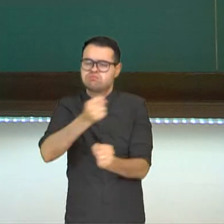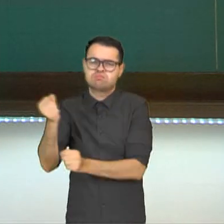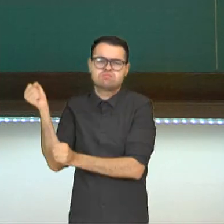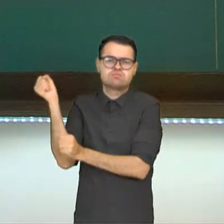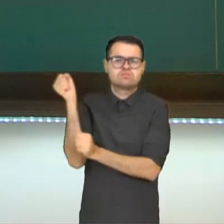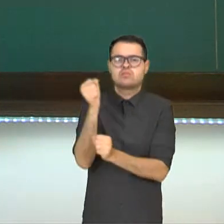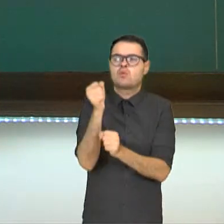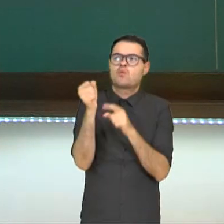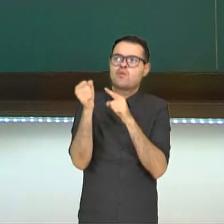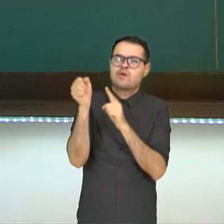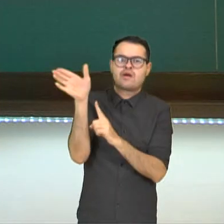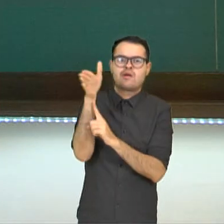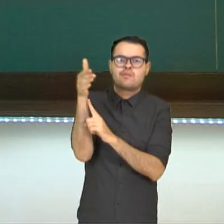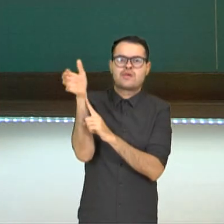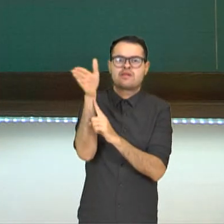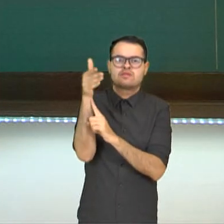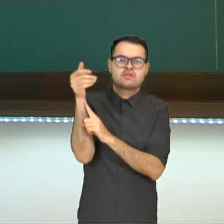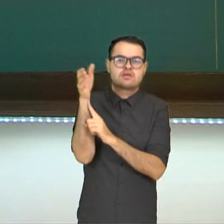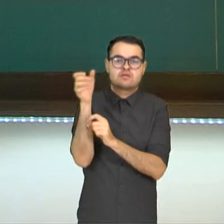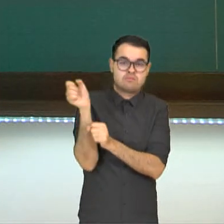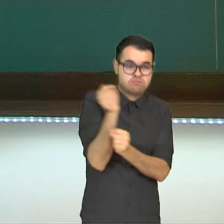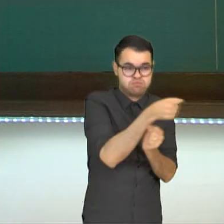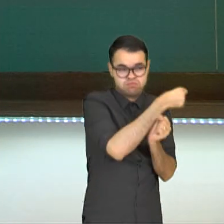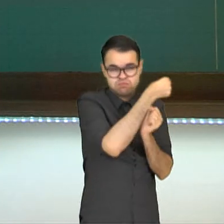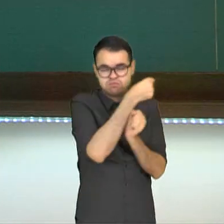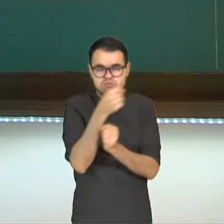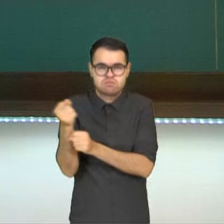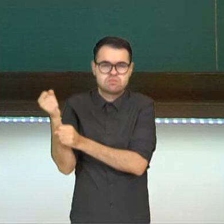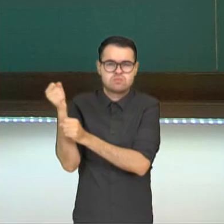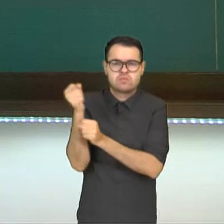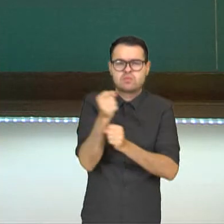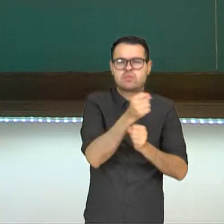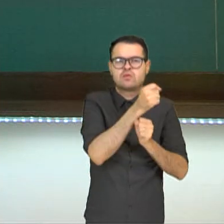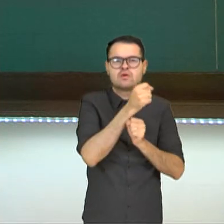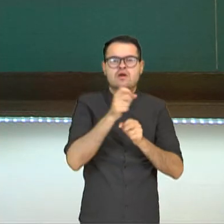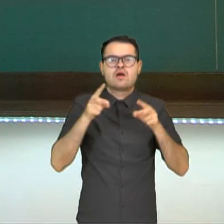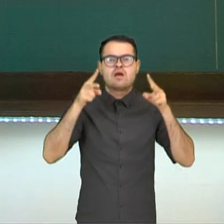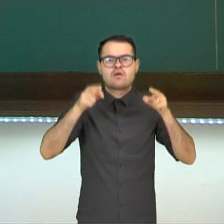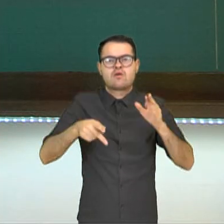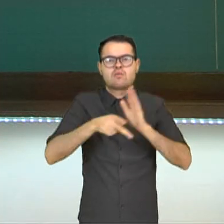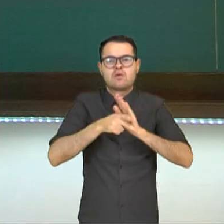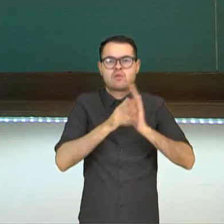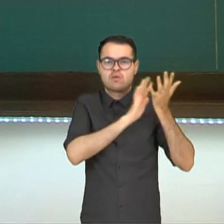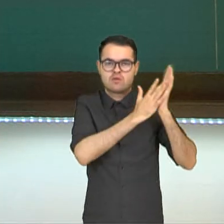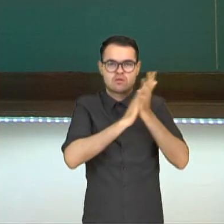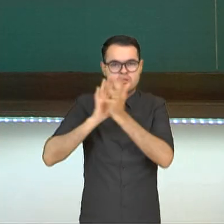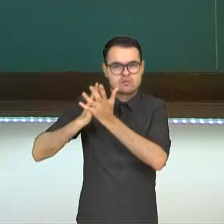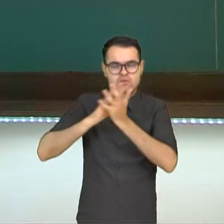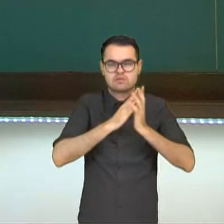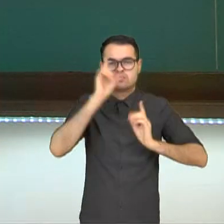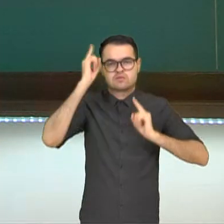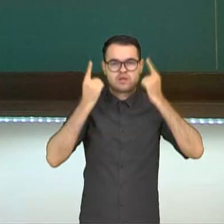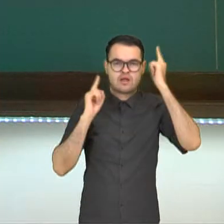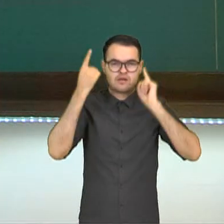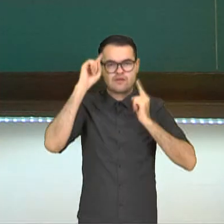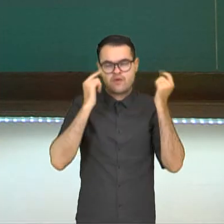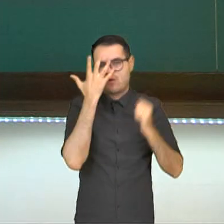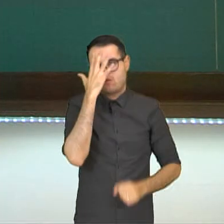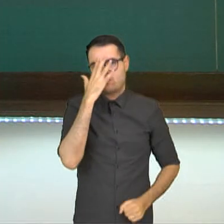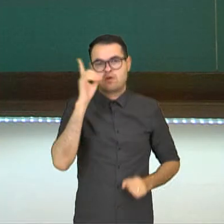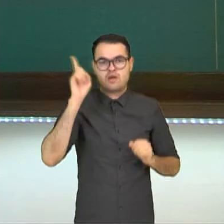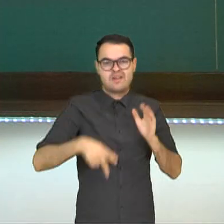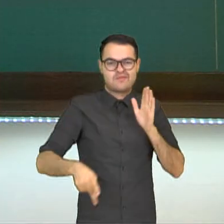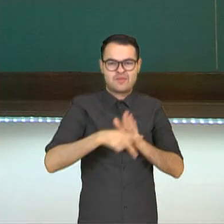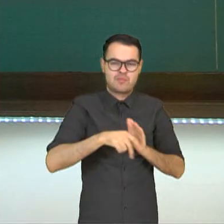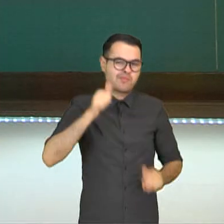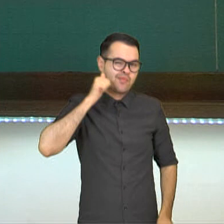a bandeira aqui significa a bandeira da porta-bandeira do carnaval, que é uma coisa feita